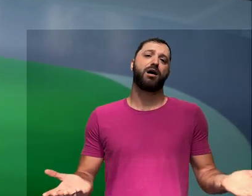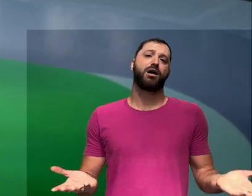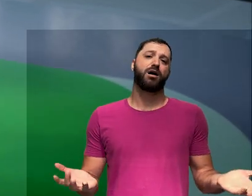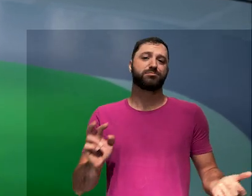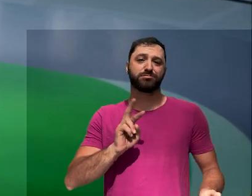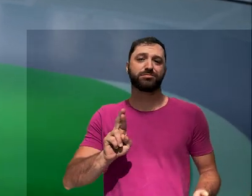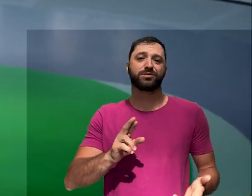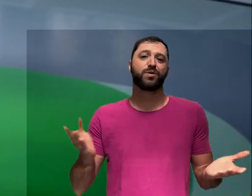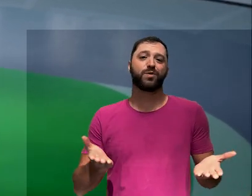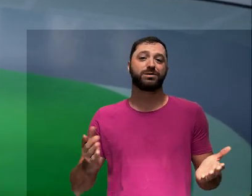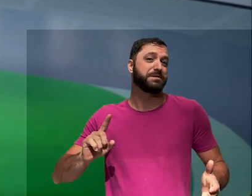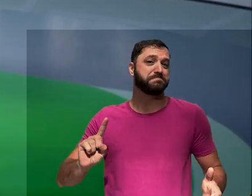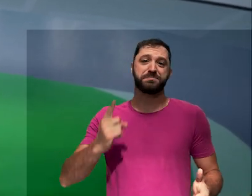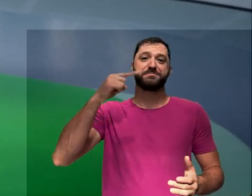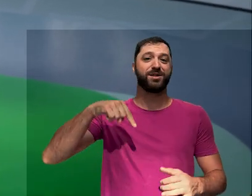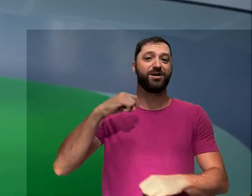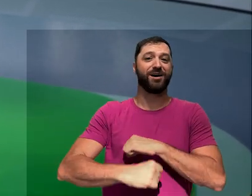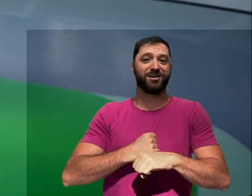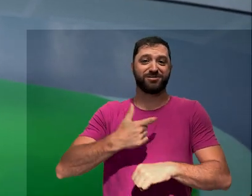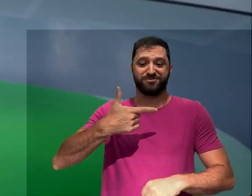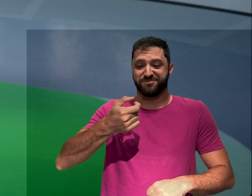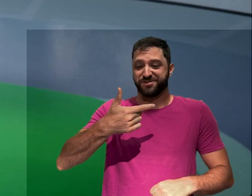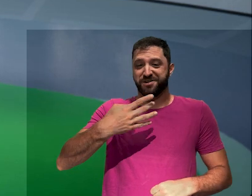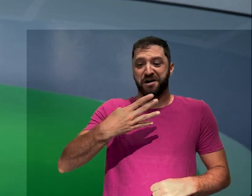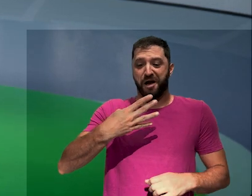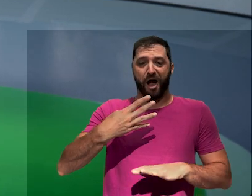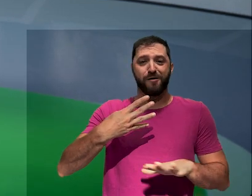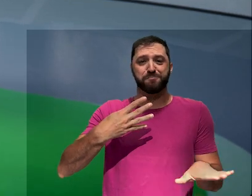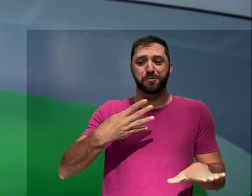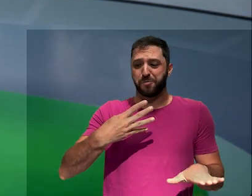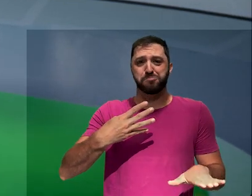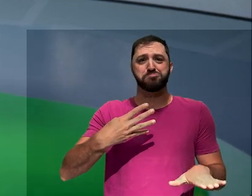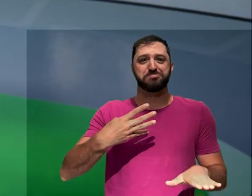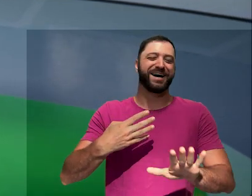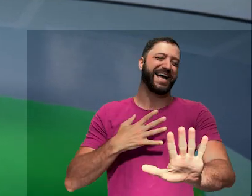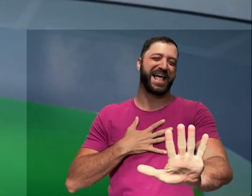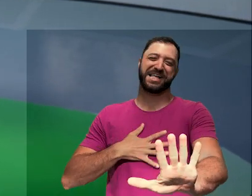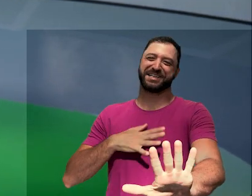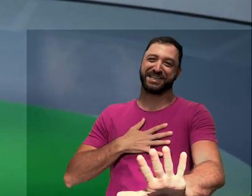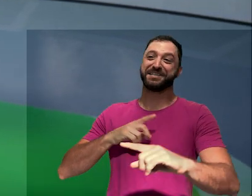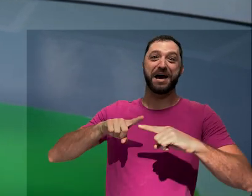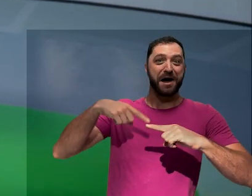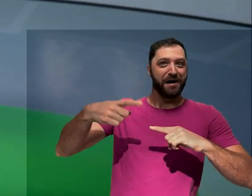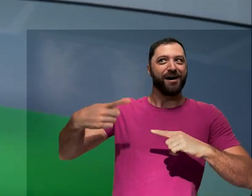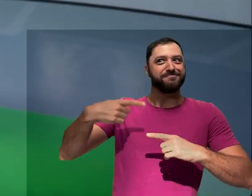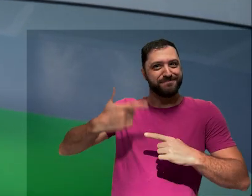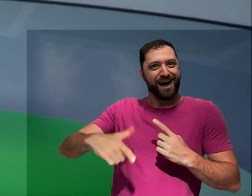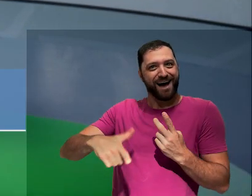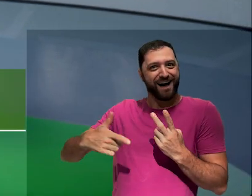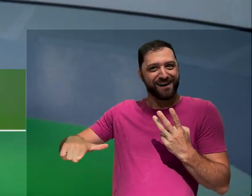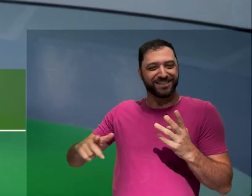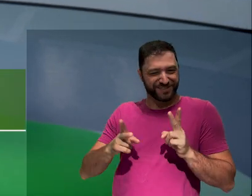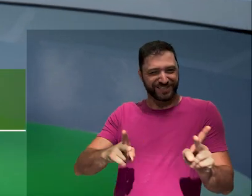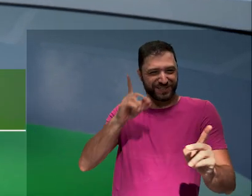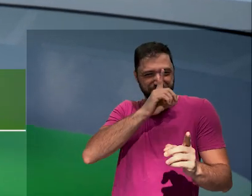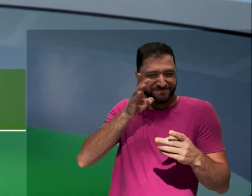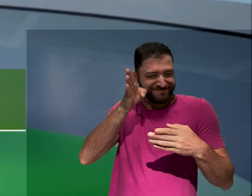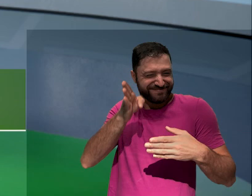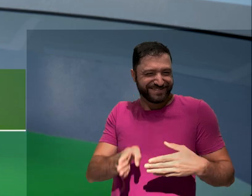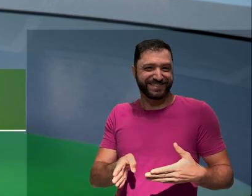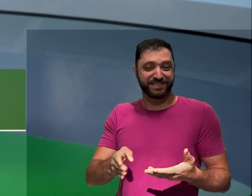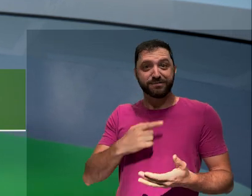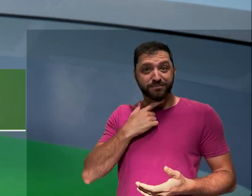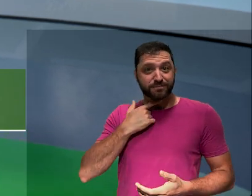Ah, gente, chegou ao fim. O primeiro programa Ressoar do ano. Mas vem muitos por aí, viu? Foi bom demais, não é? E para ver esse e